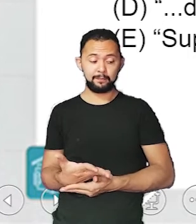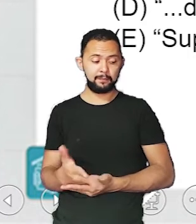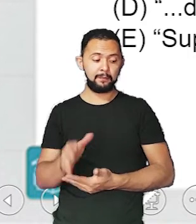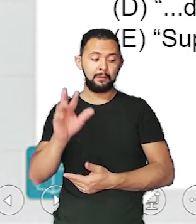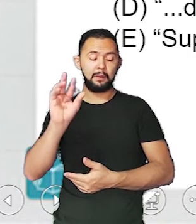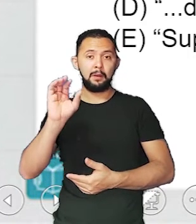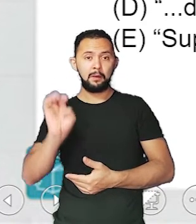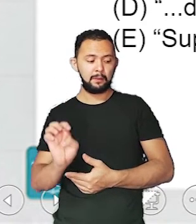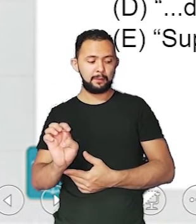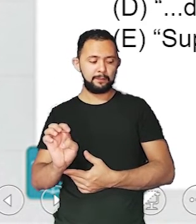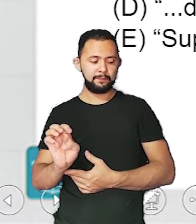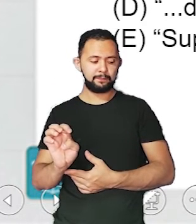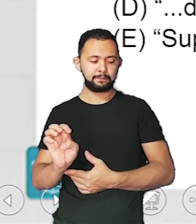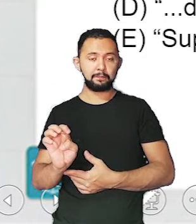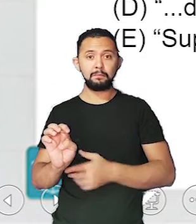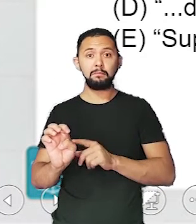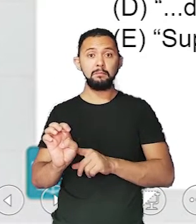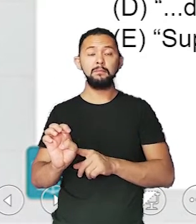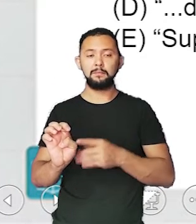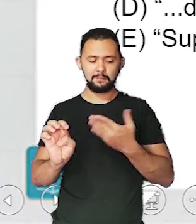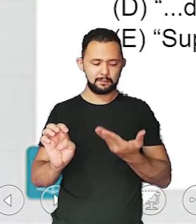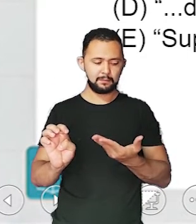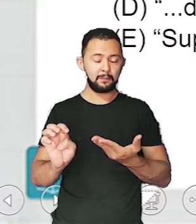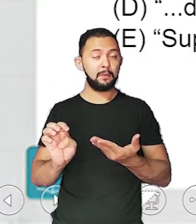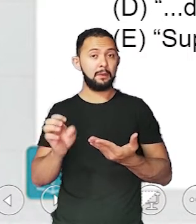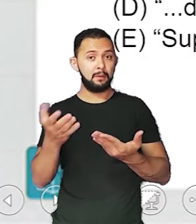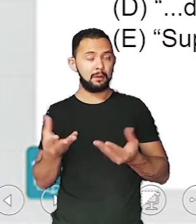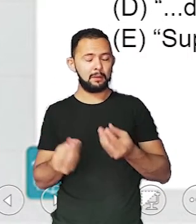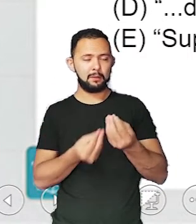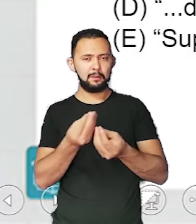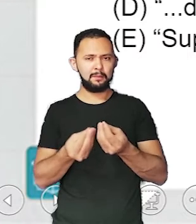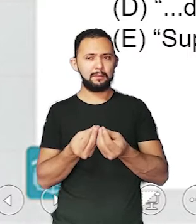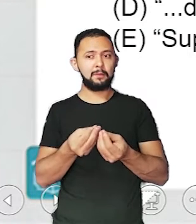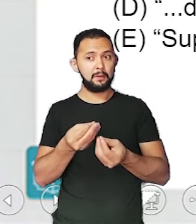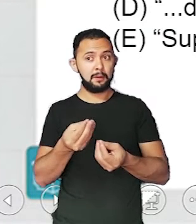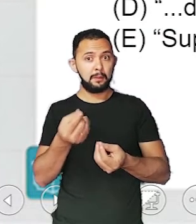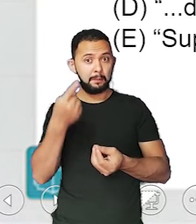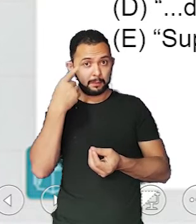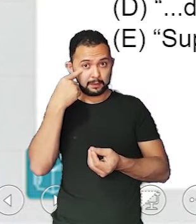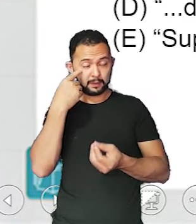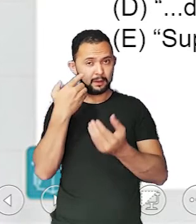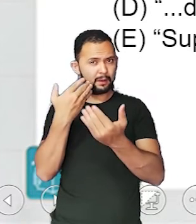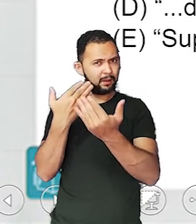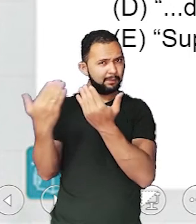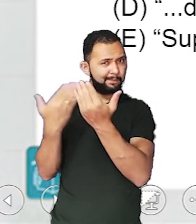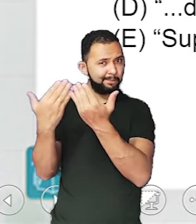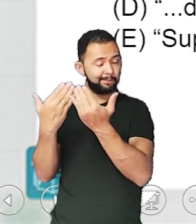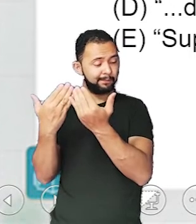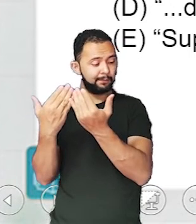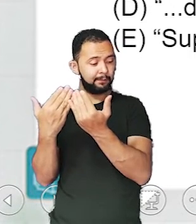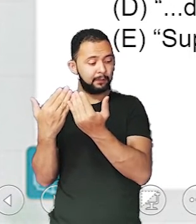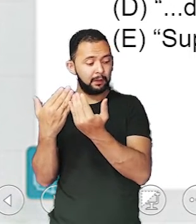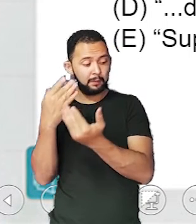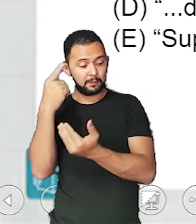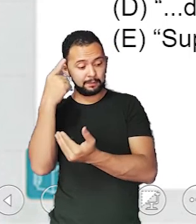duas eu já não gostei, elimino também. Sobrou a letra E. Só por eliminação. Mas vamos considerar, né? Vamos, aliás, analisar. Suponho